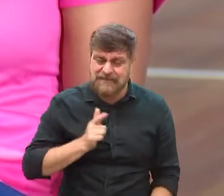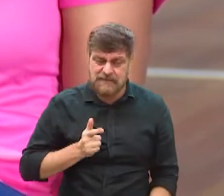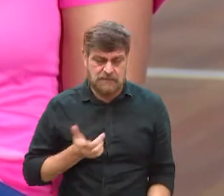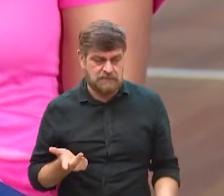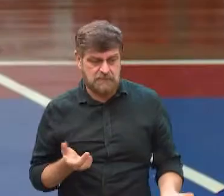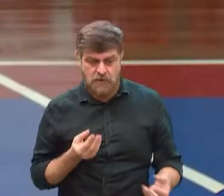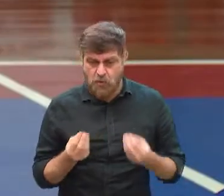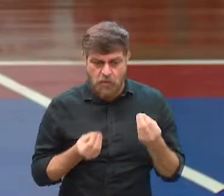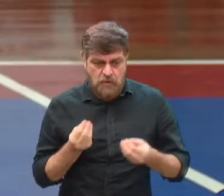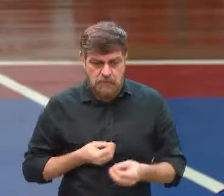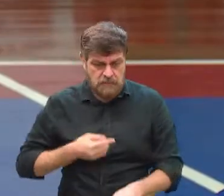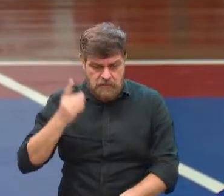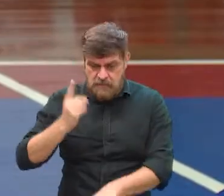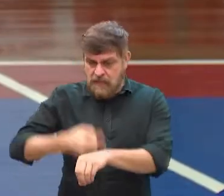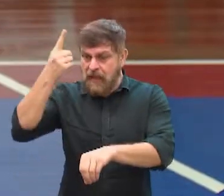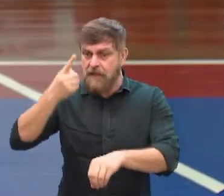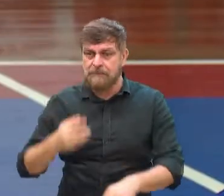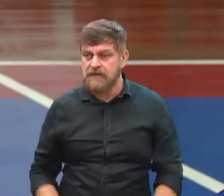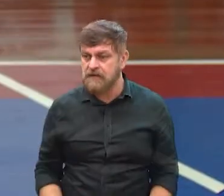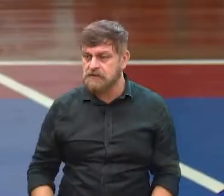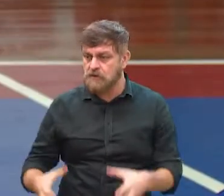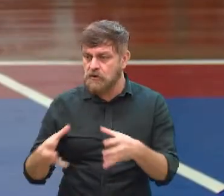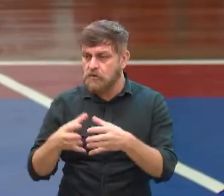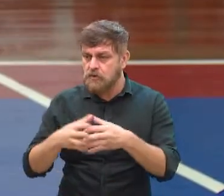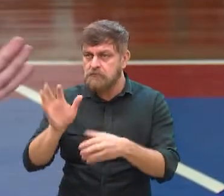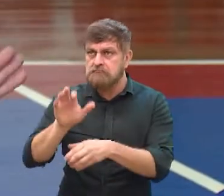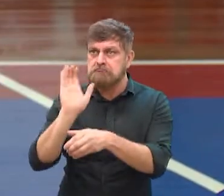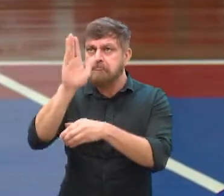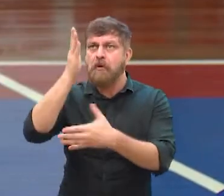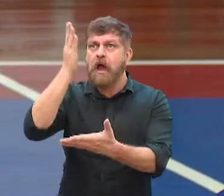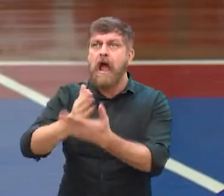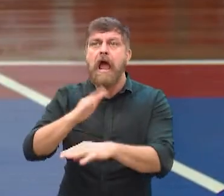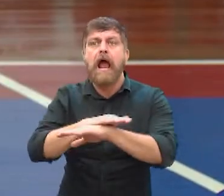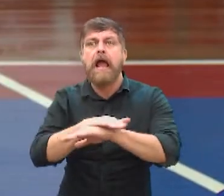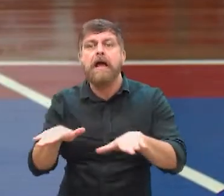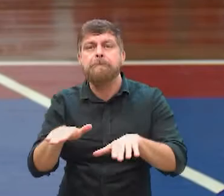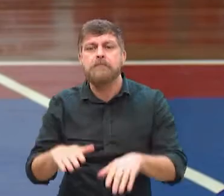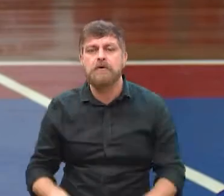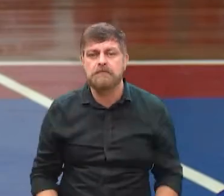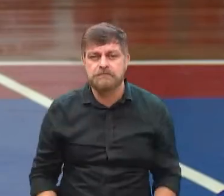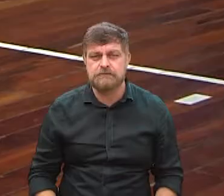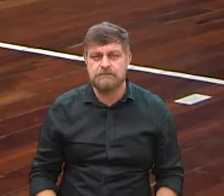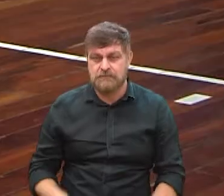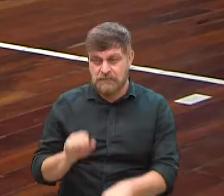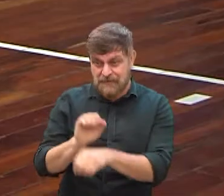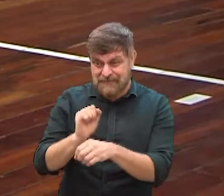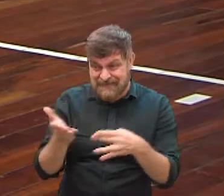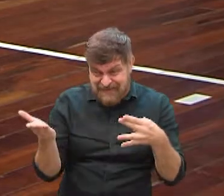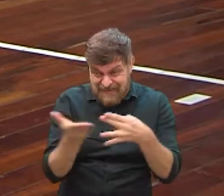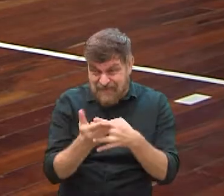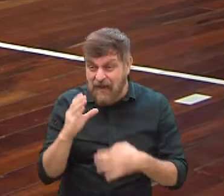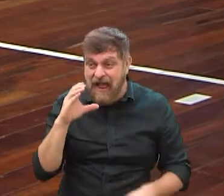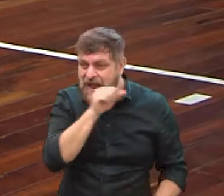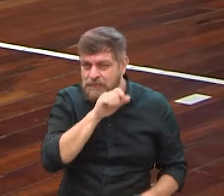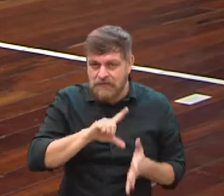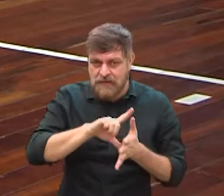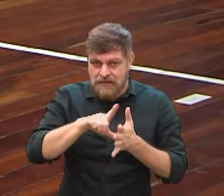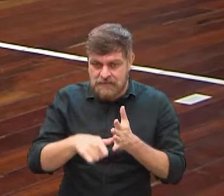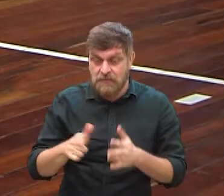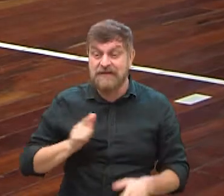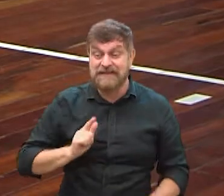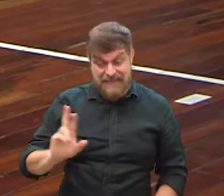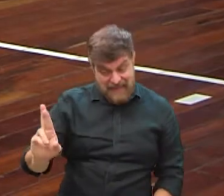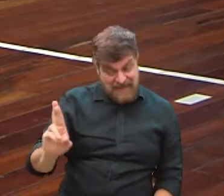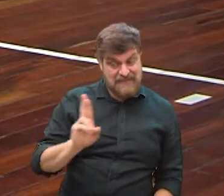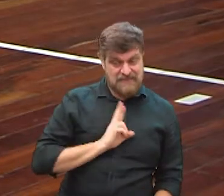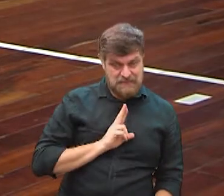instabilidade de repente acabar projeto, não tem mais basquete na cidade? Vamos fazer o seguinte? Rápido intervalo, na volta